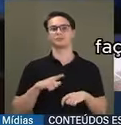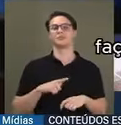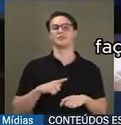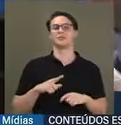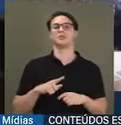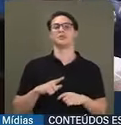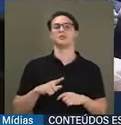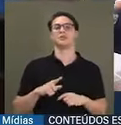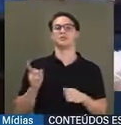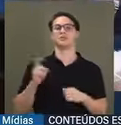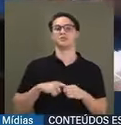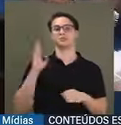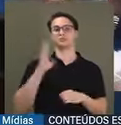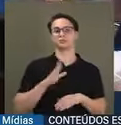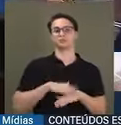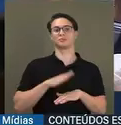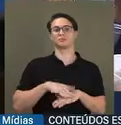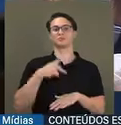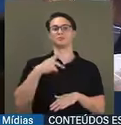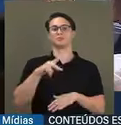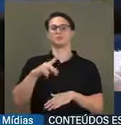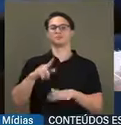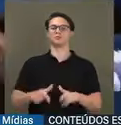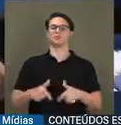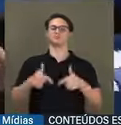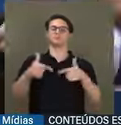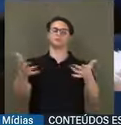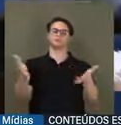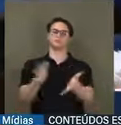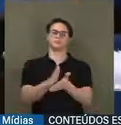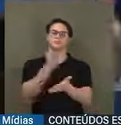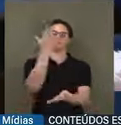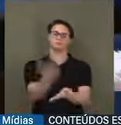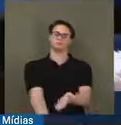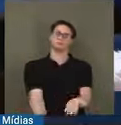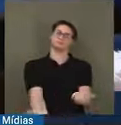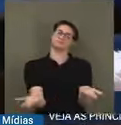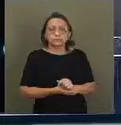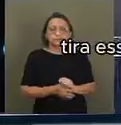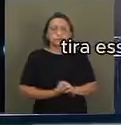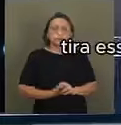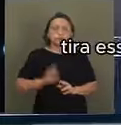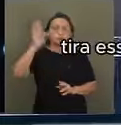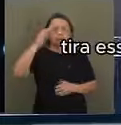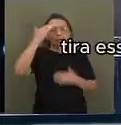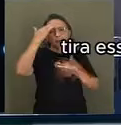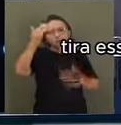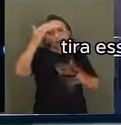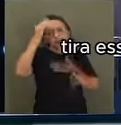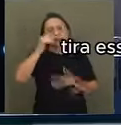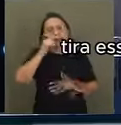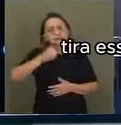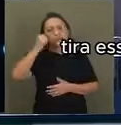do Brasil. O senhor vai fazer a sua parte. Se vai perder, o senhor fez a sua parte. Tire esse fardo,